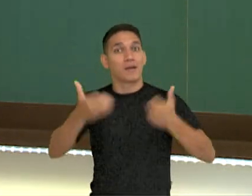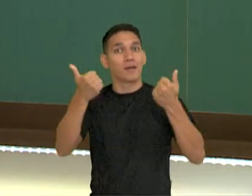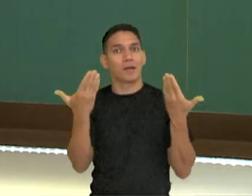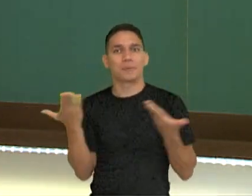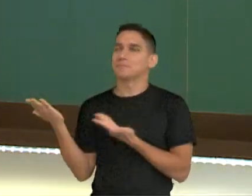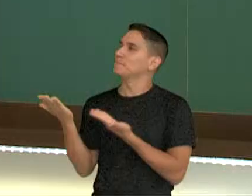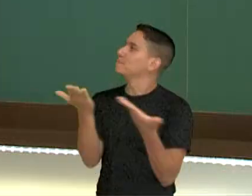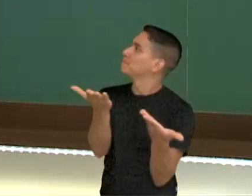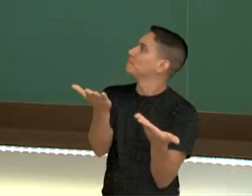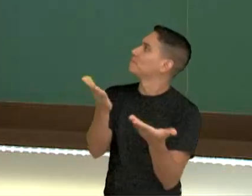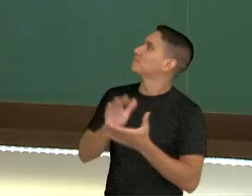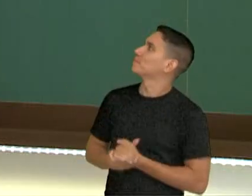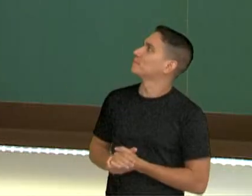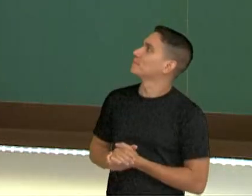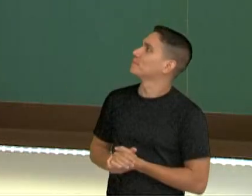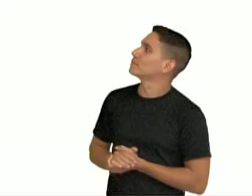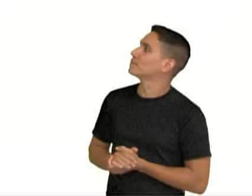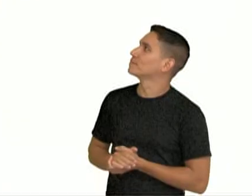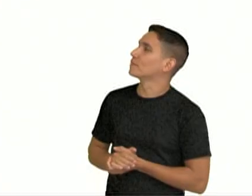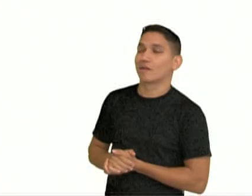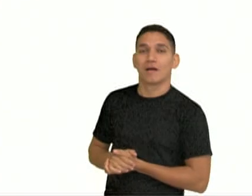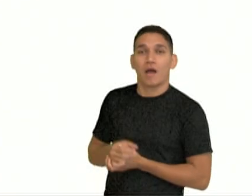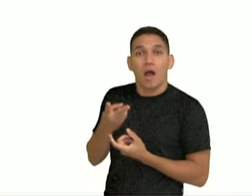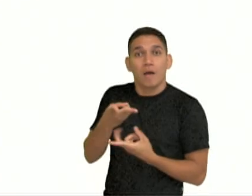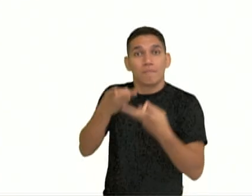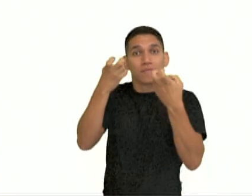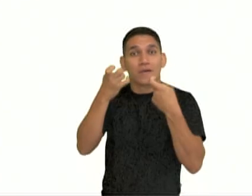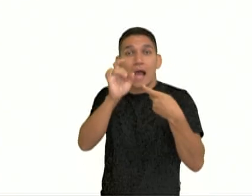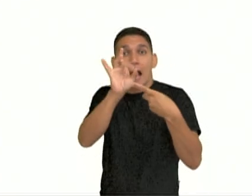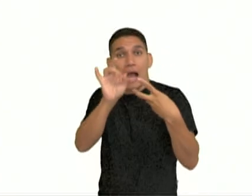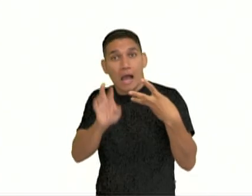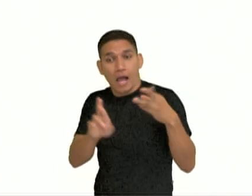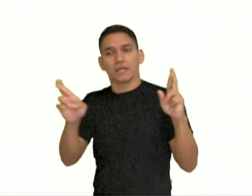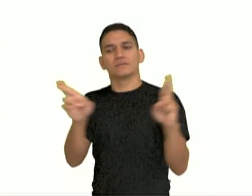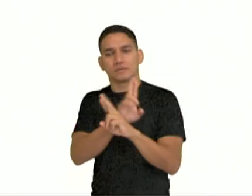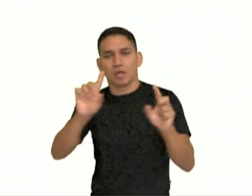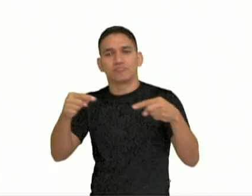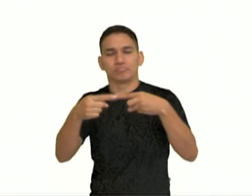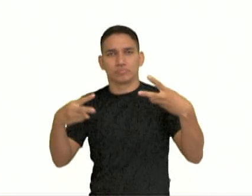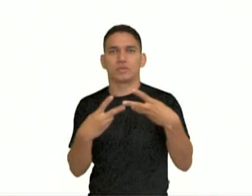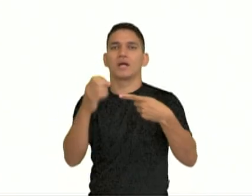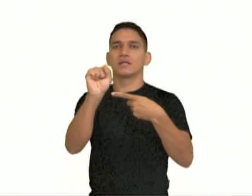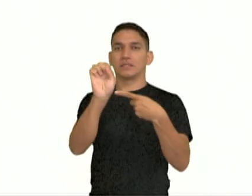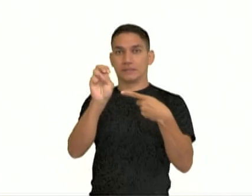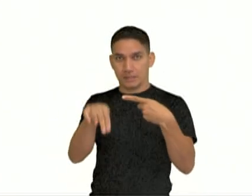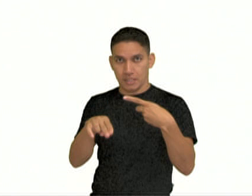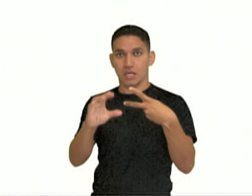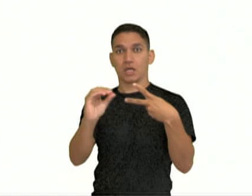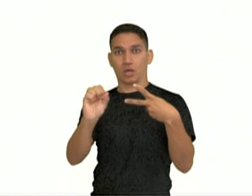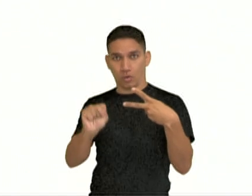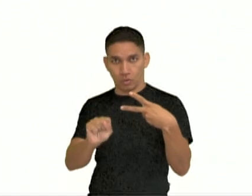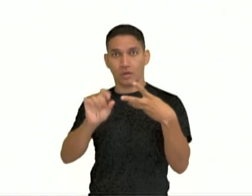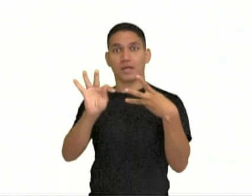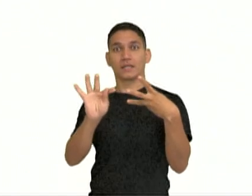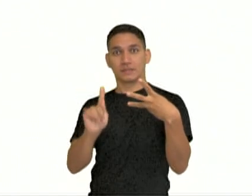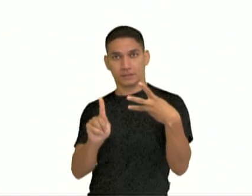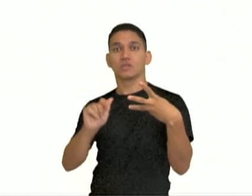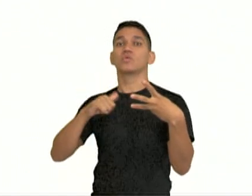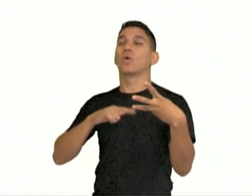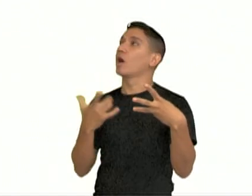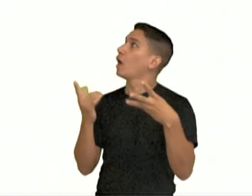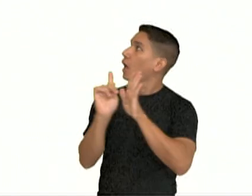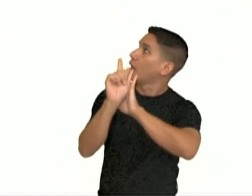para vocês os sinais de cada uma dessas relações, seno, cosseno e tangente,